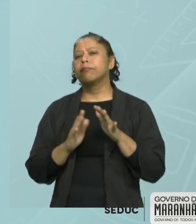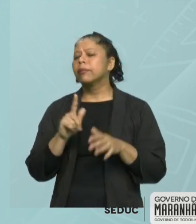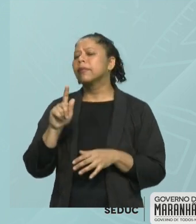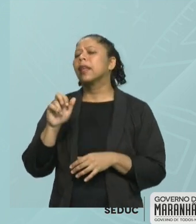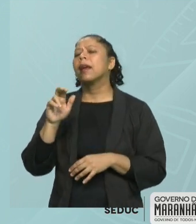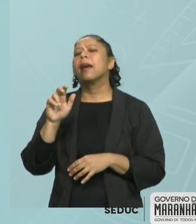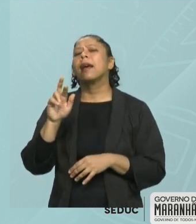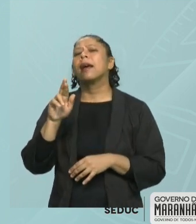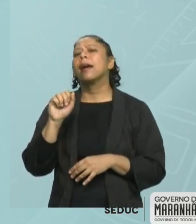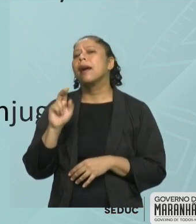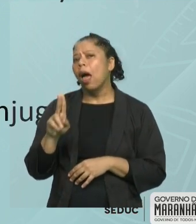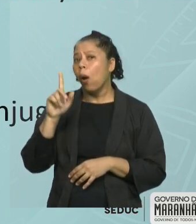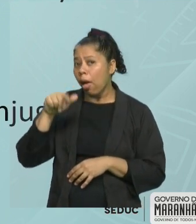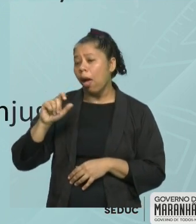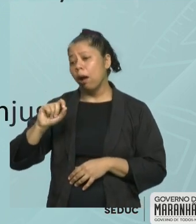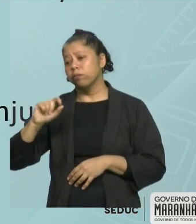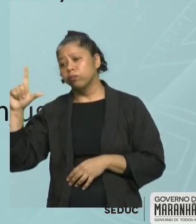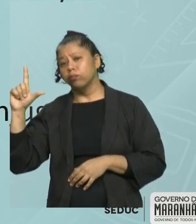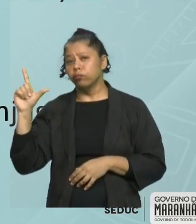Vamos a cada um deles?